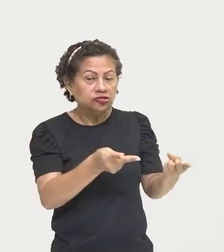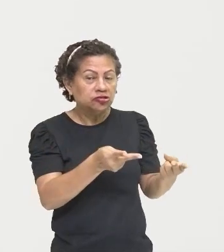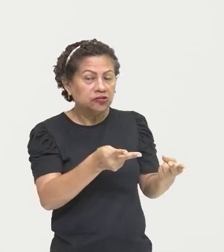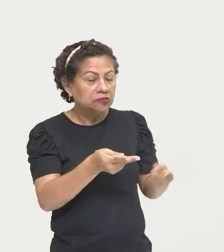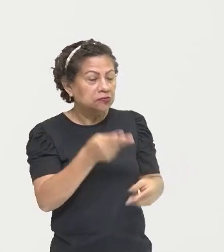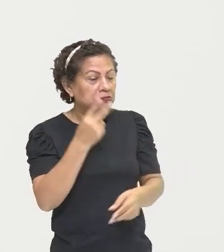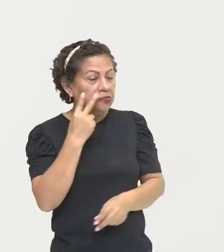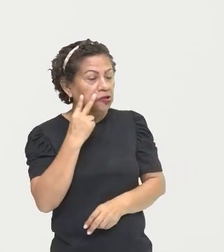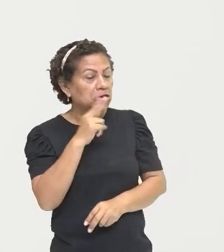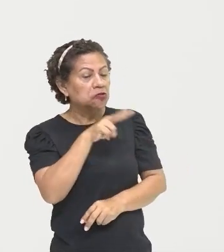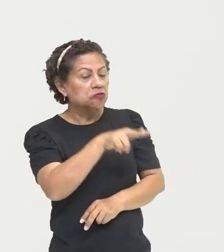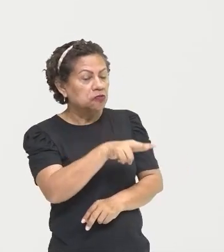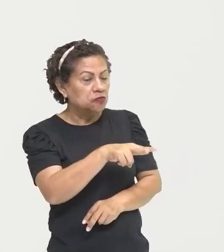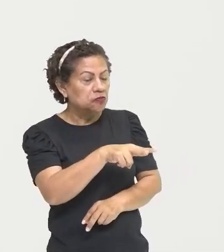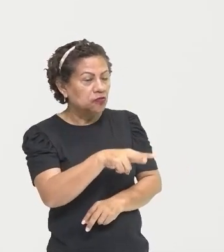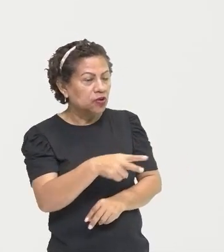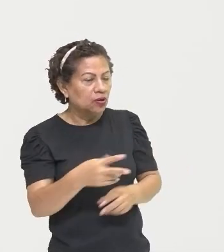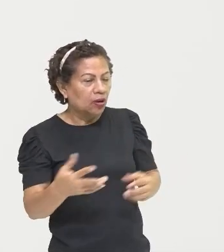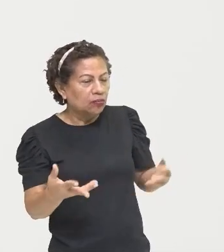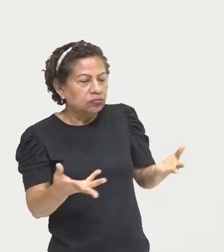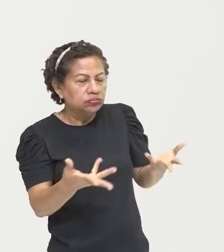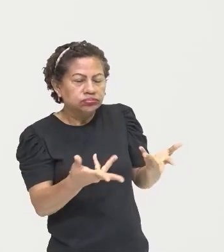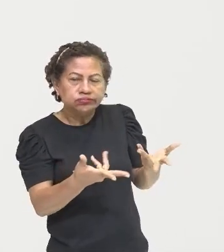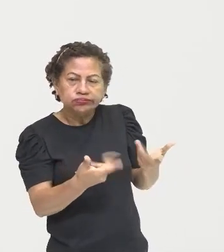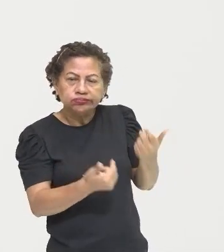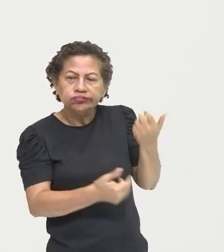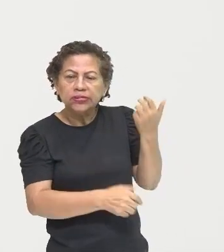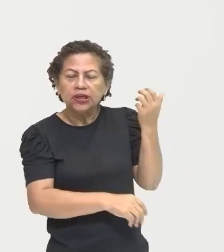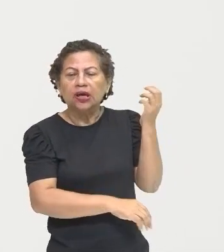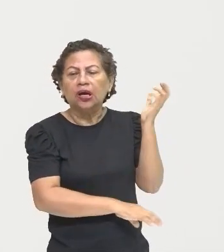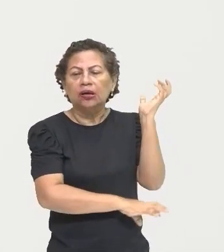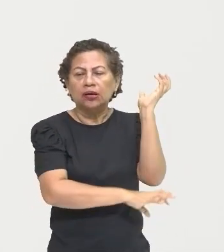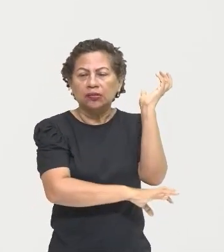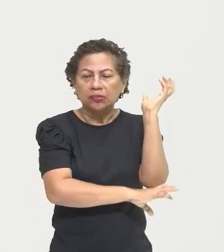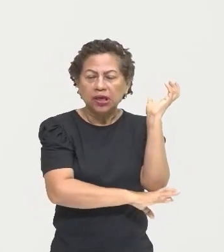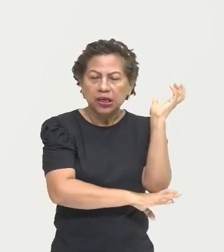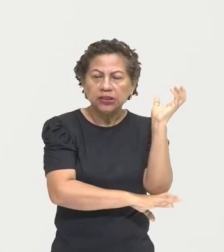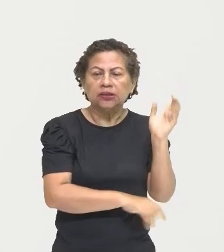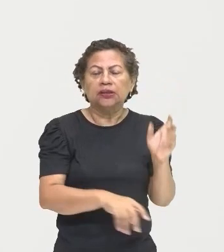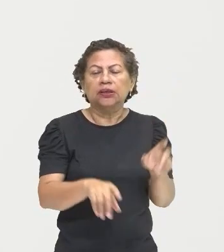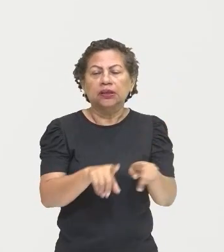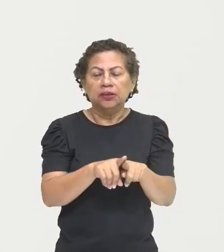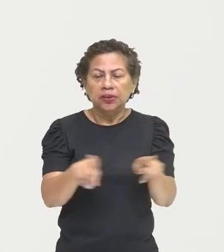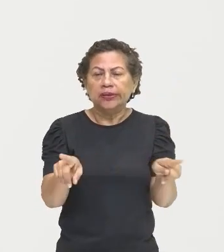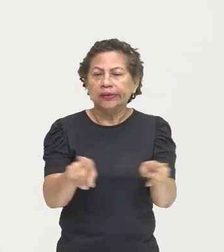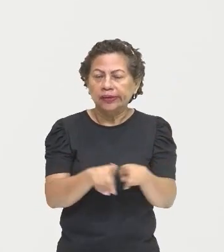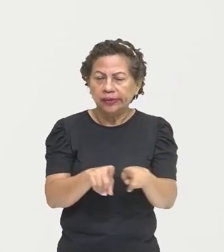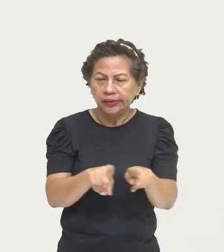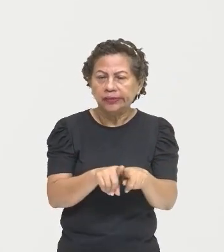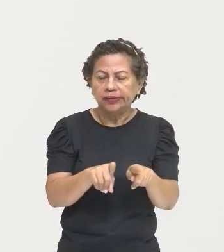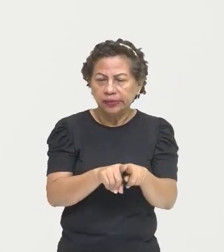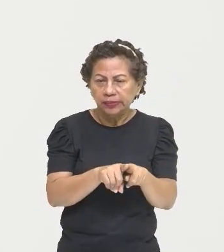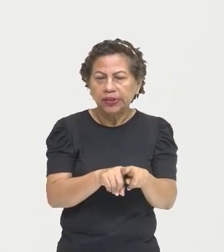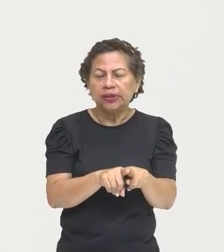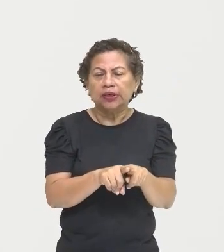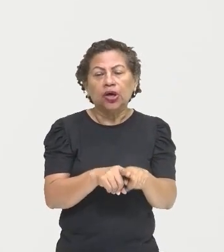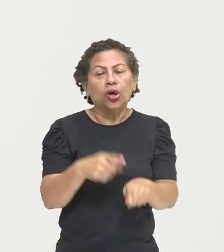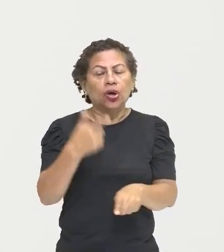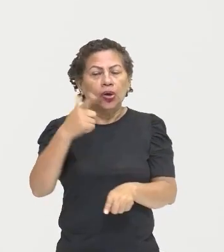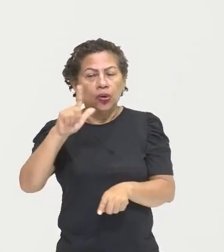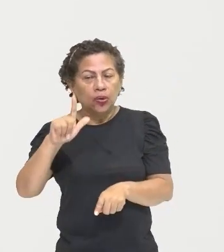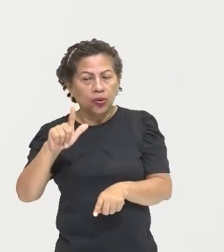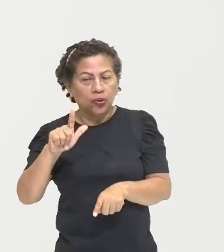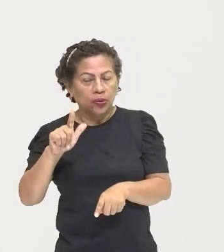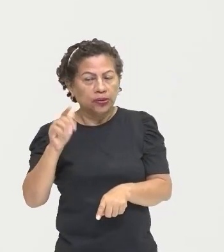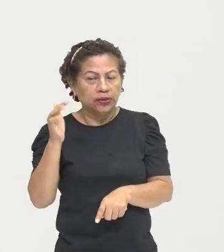a produtividade naquela região. Não só de abacaxi, mas eu destaco aqui o abacaxi, que é um dos principais produtos produzidos